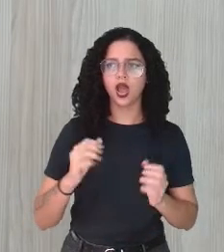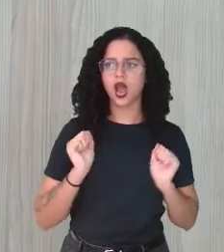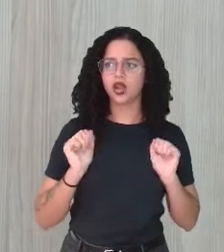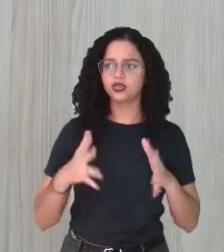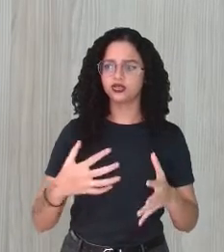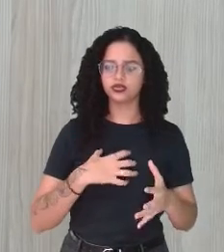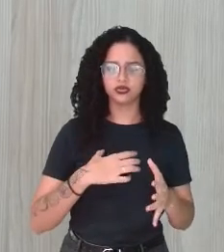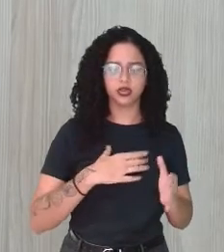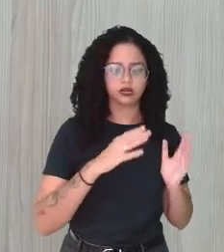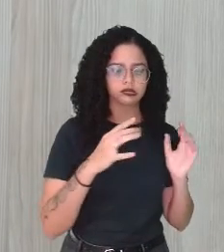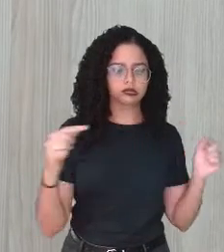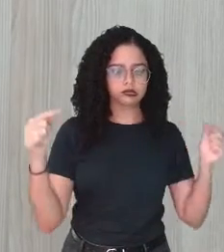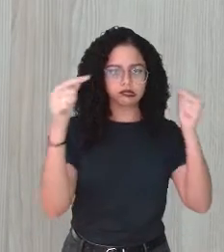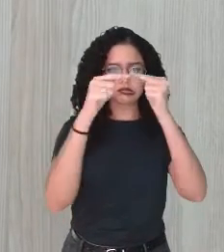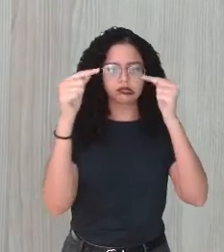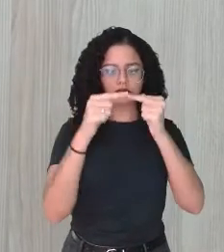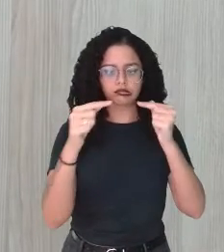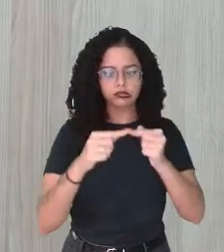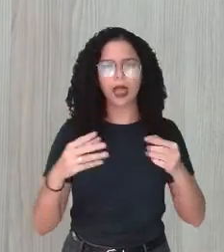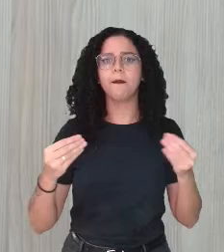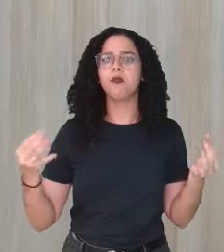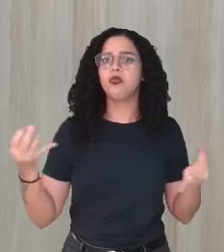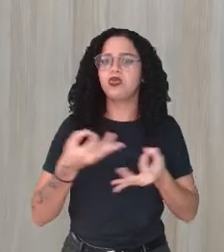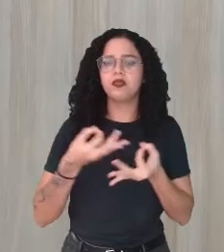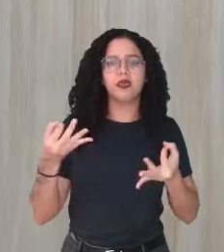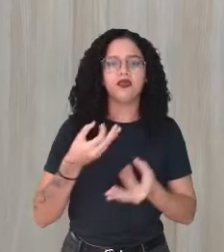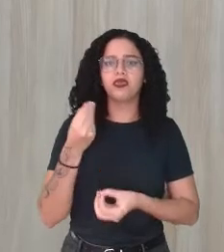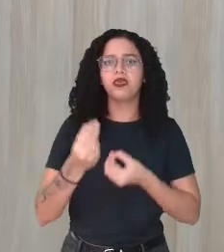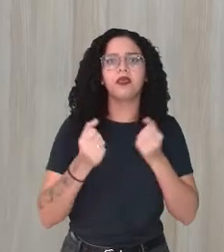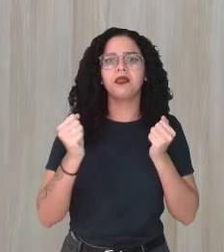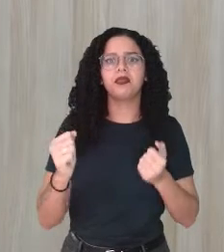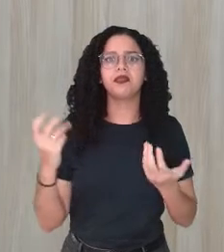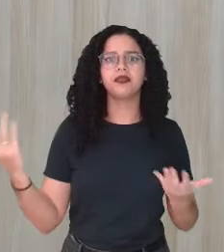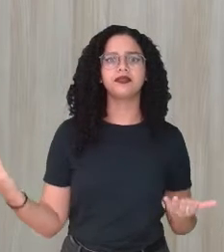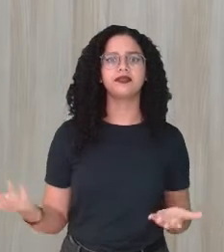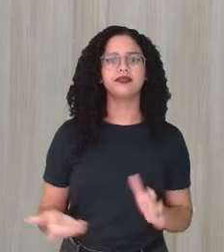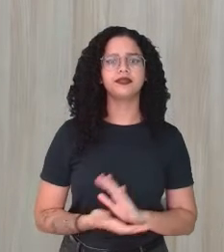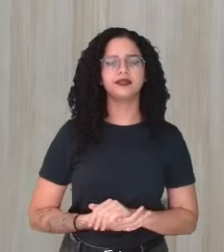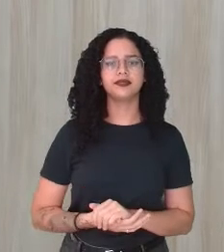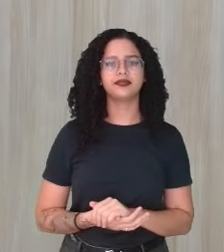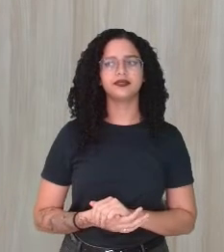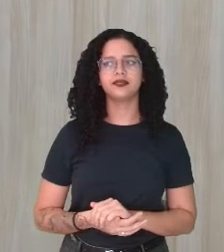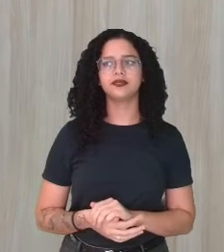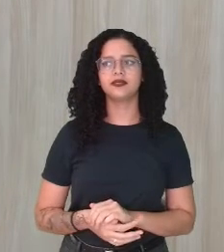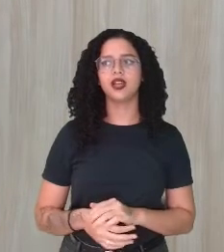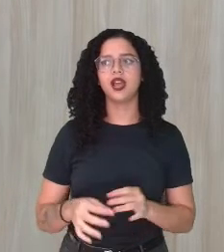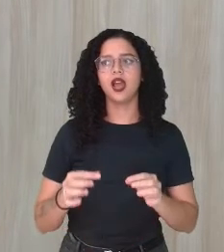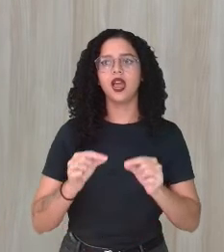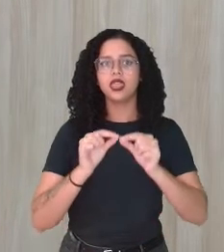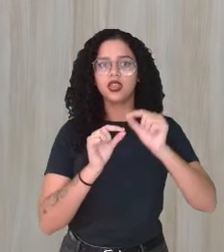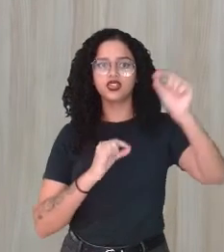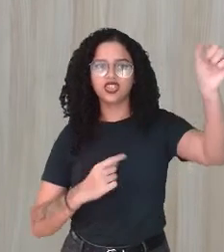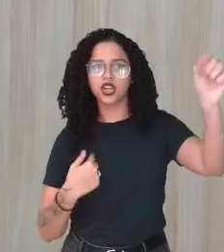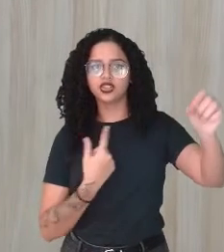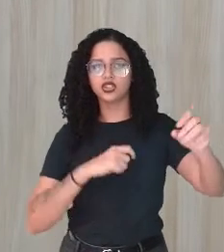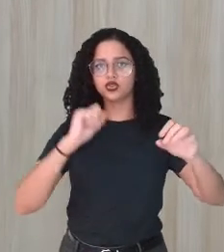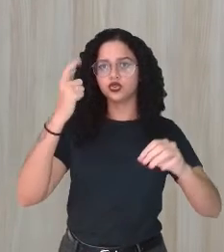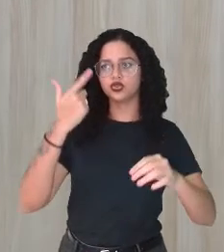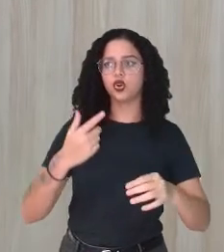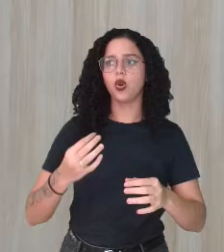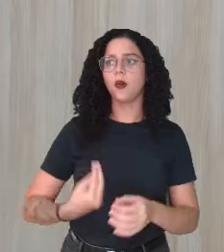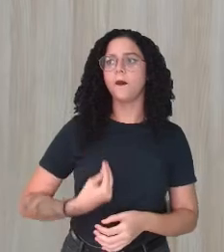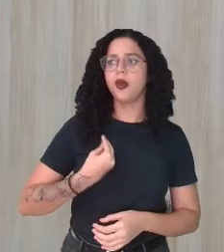muito perfeito, gente. Exatamente. É muito perfeito. Como é que pode um negócio desse? A distância que a gente está do Sol permite que o nosso